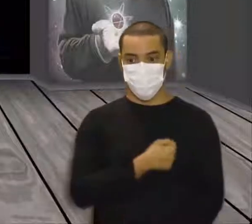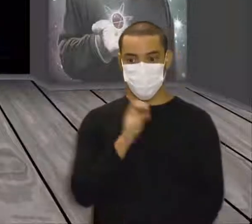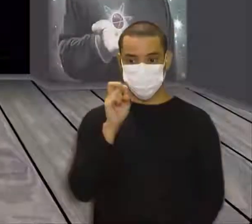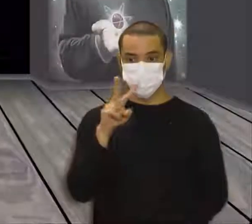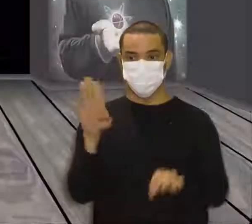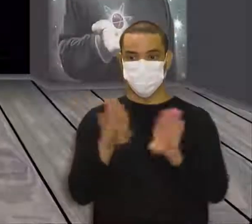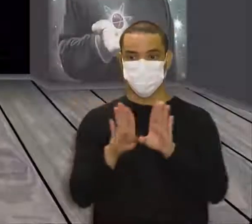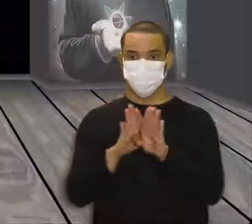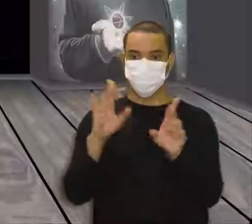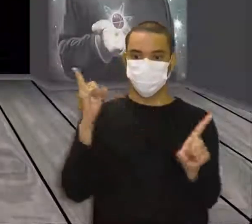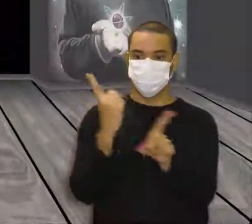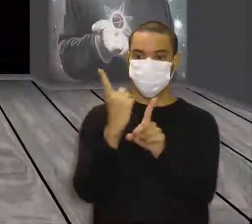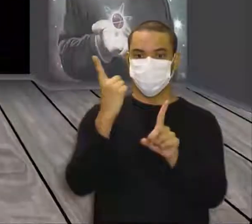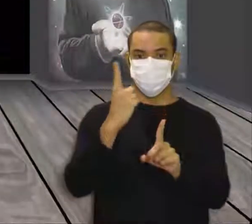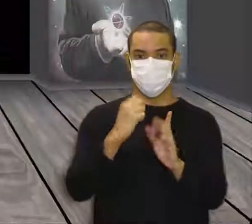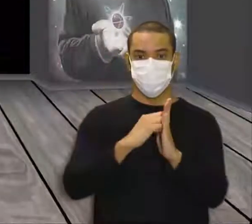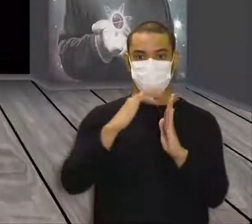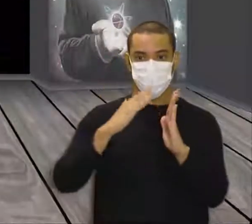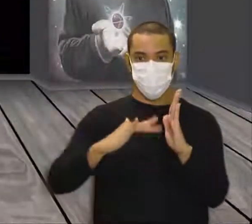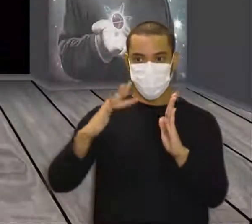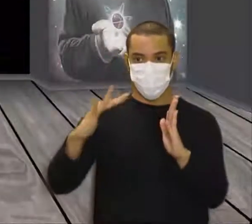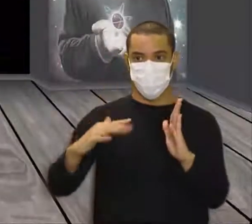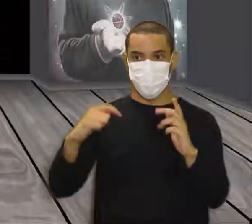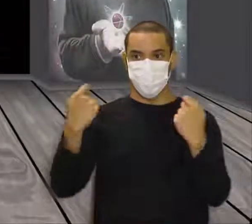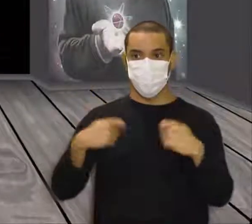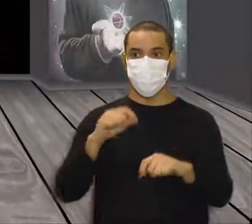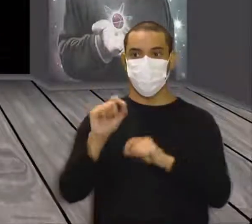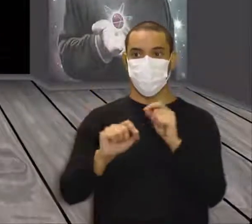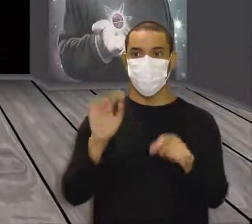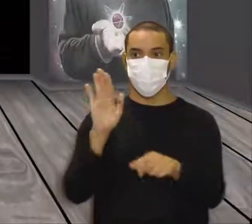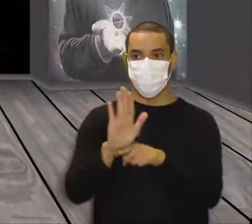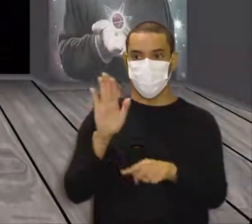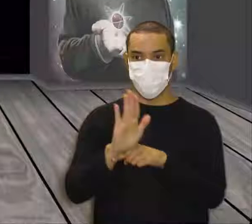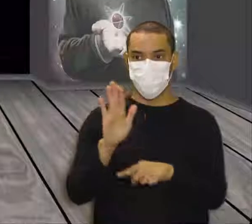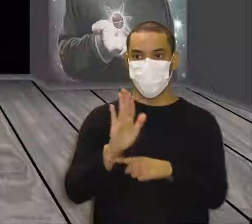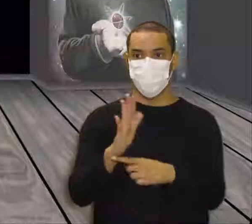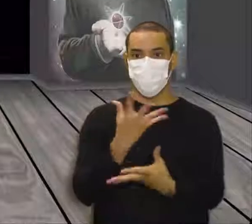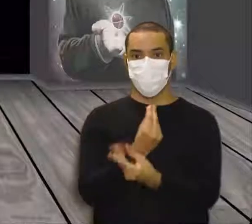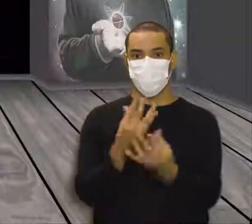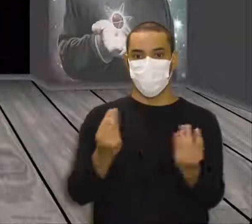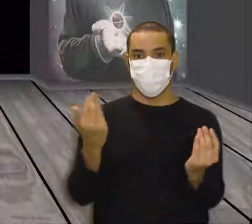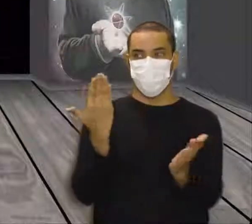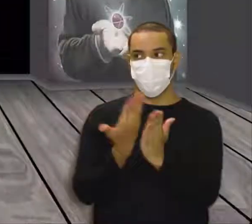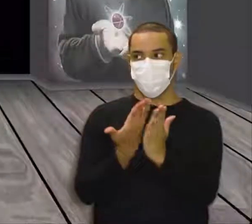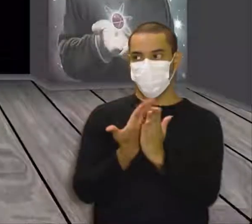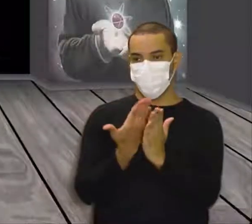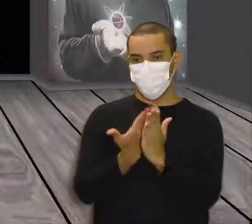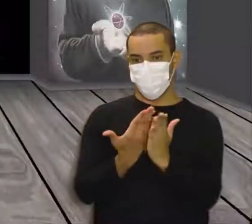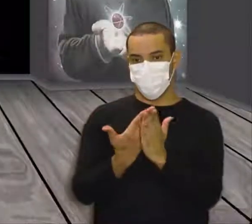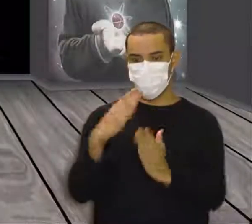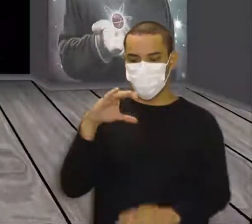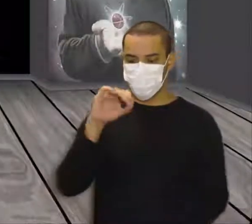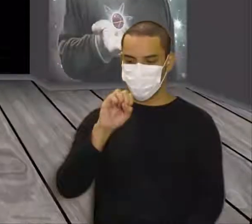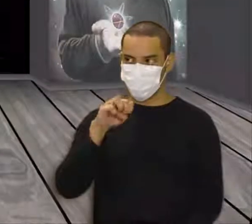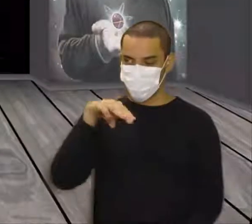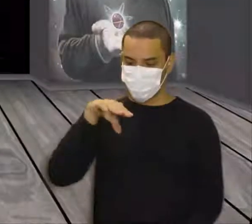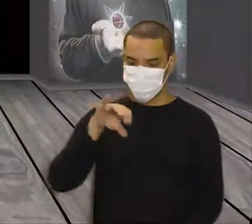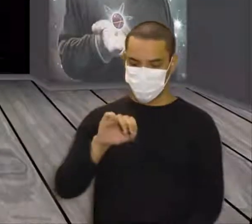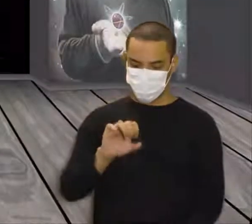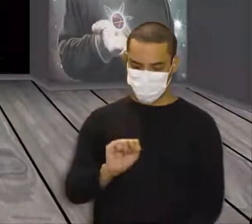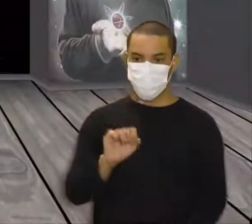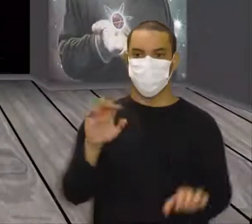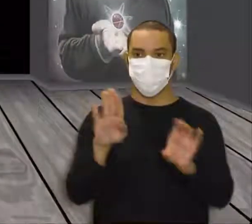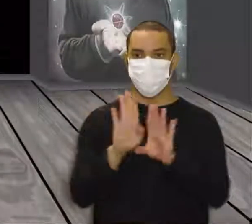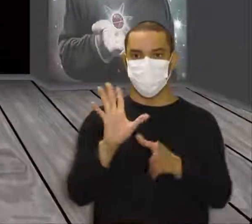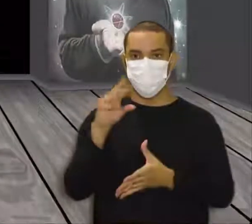a descoberta dessas ondas, elas nos ajudam muito na questão do estudo do cosmos, né? O que acontece também em